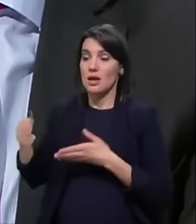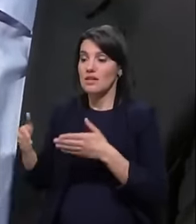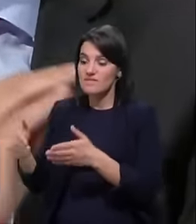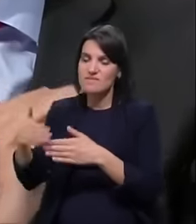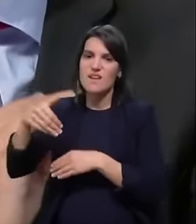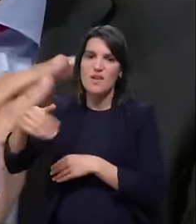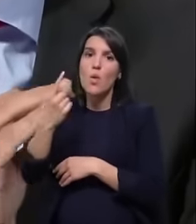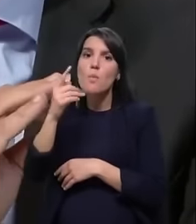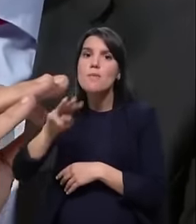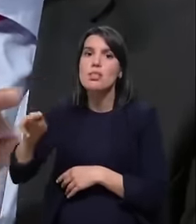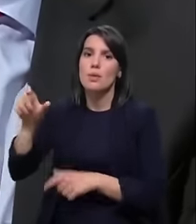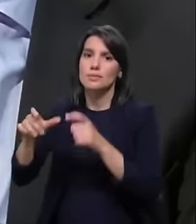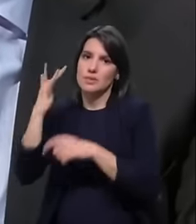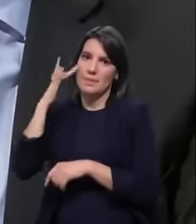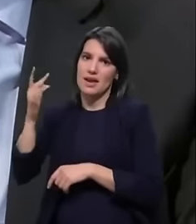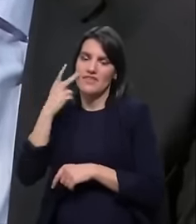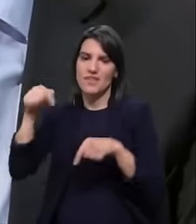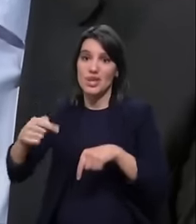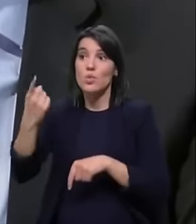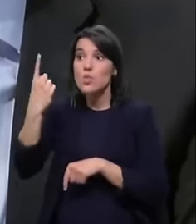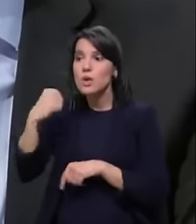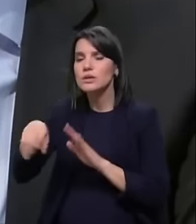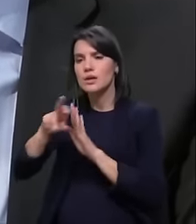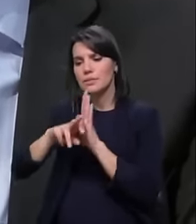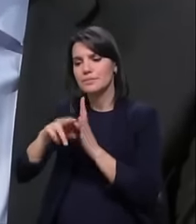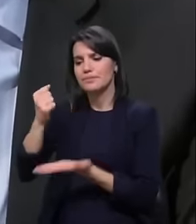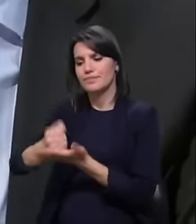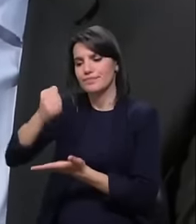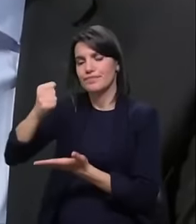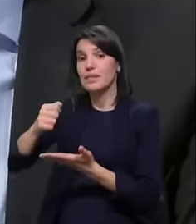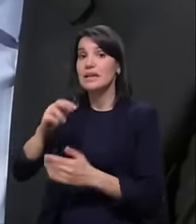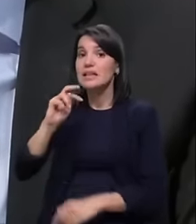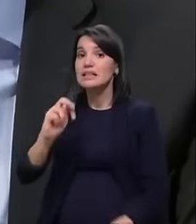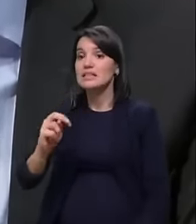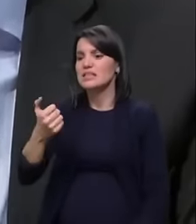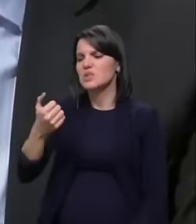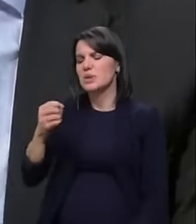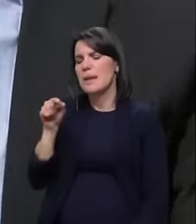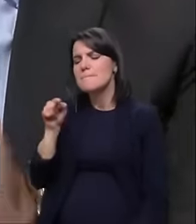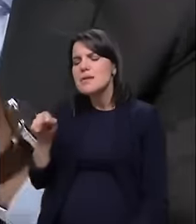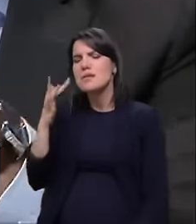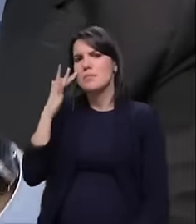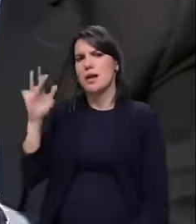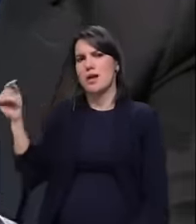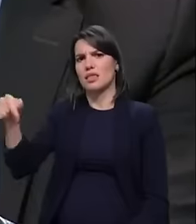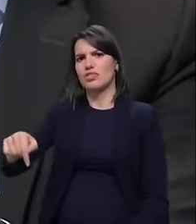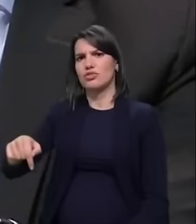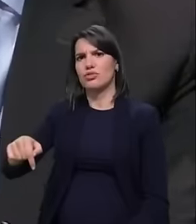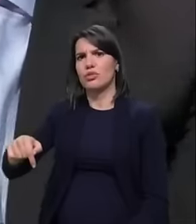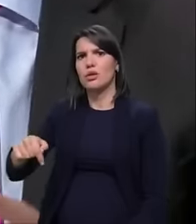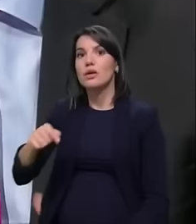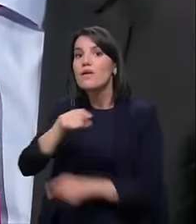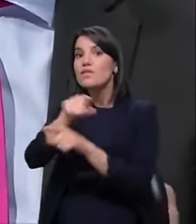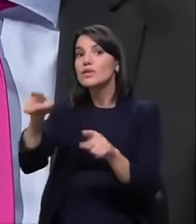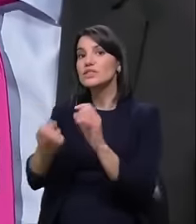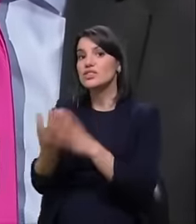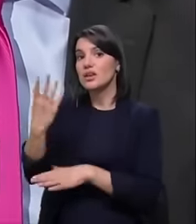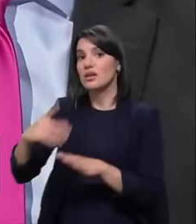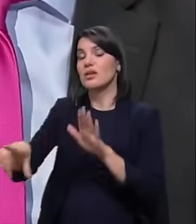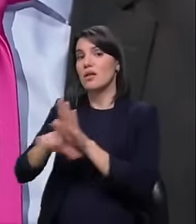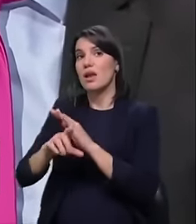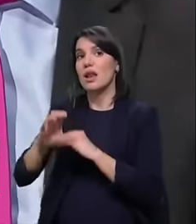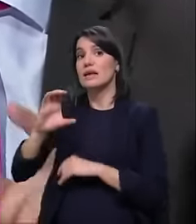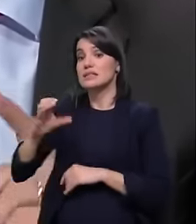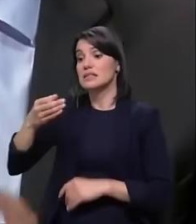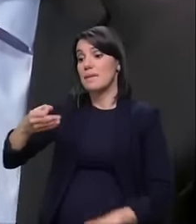de imigrantes. Ontem foi anunciado uma regularização de 350 mil imigrantes. O regime que vocês criaram da Cplp, não desminta que sabe